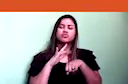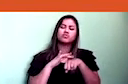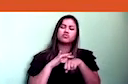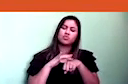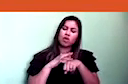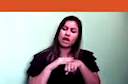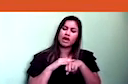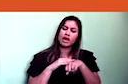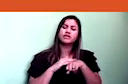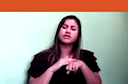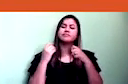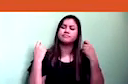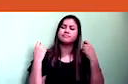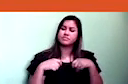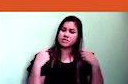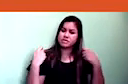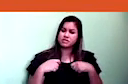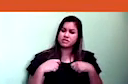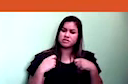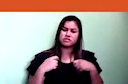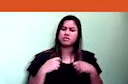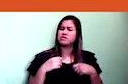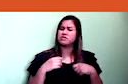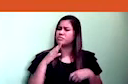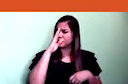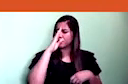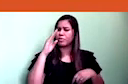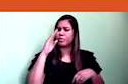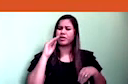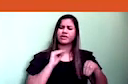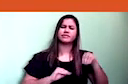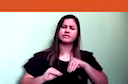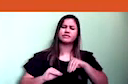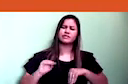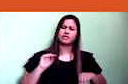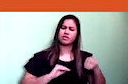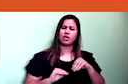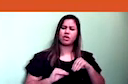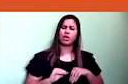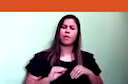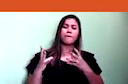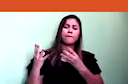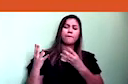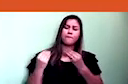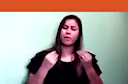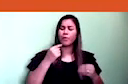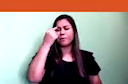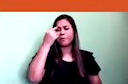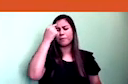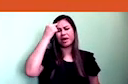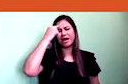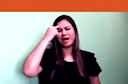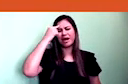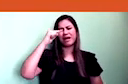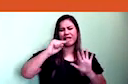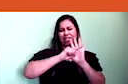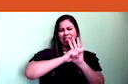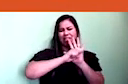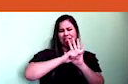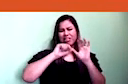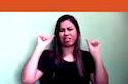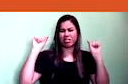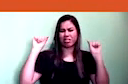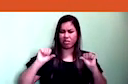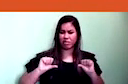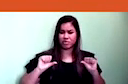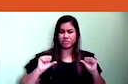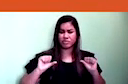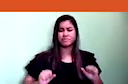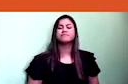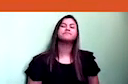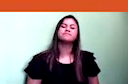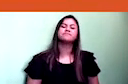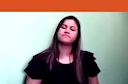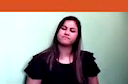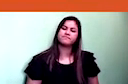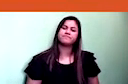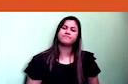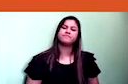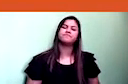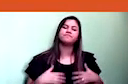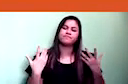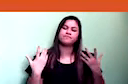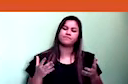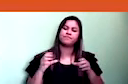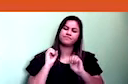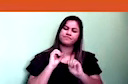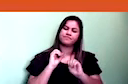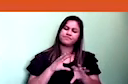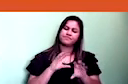exemplo. Muitos pensamentos são negativos, né? São catastróficos. Então, a gente ensina essas